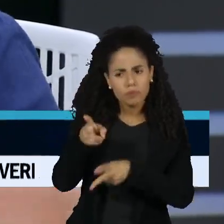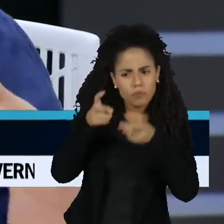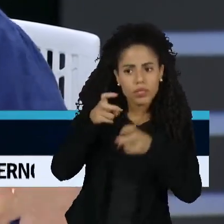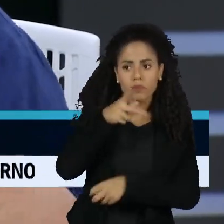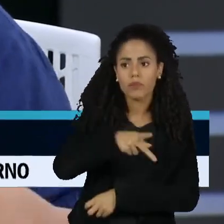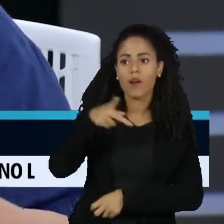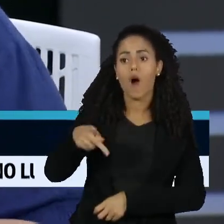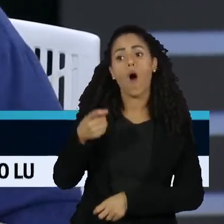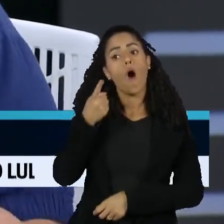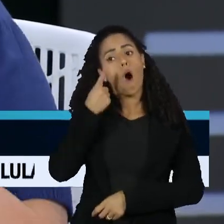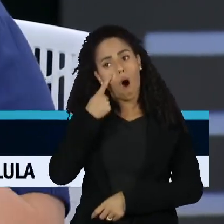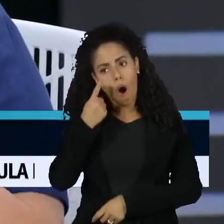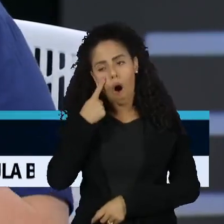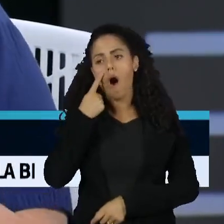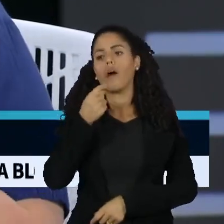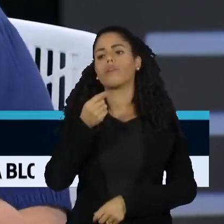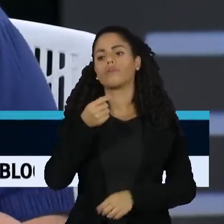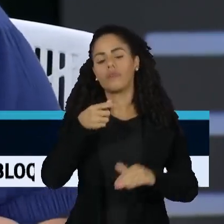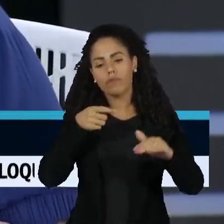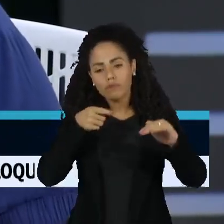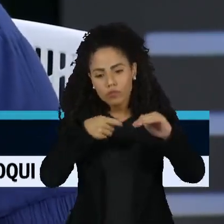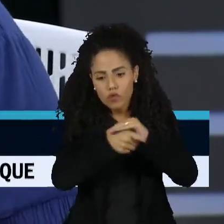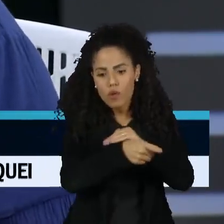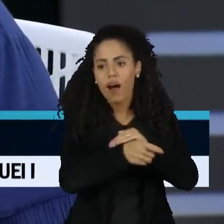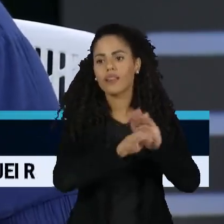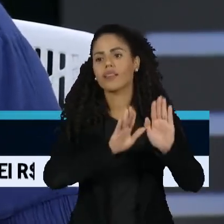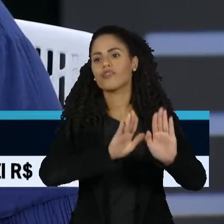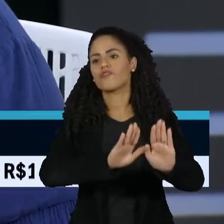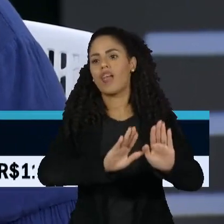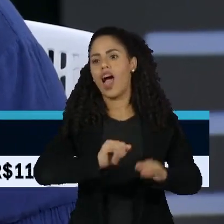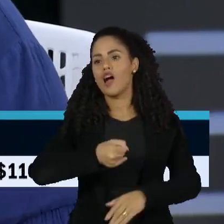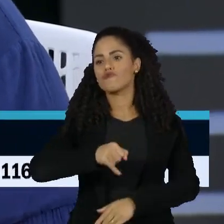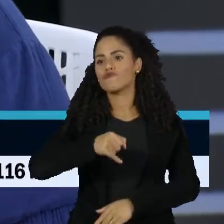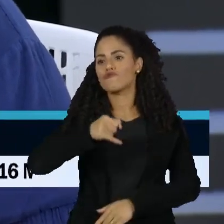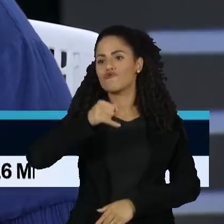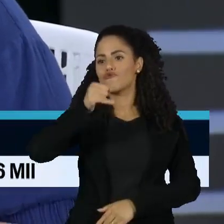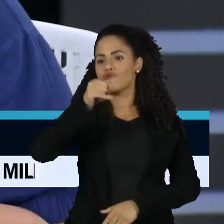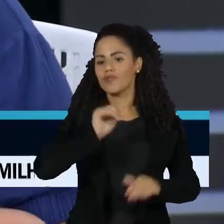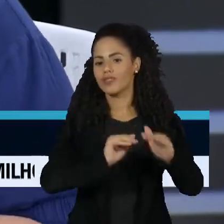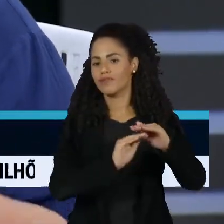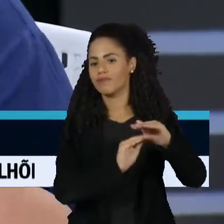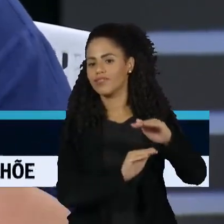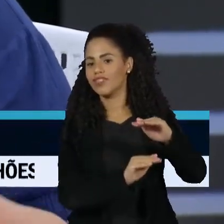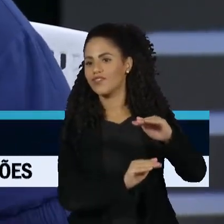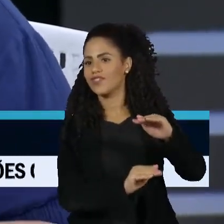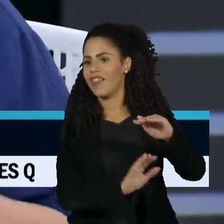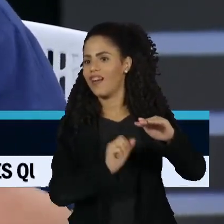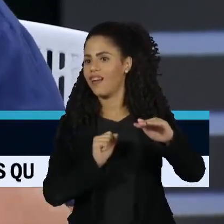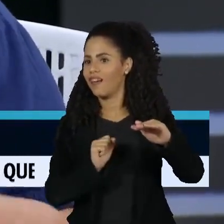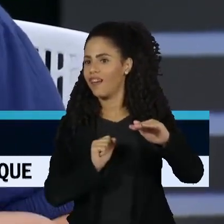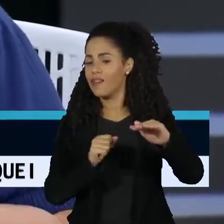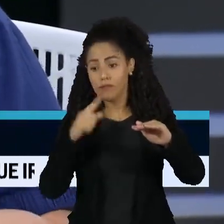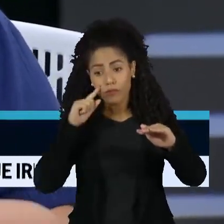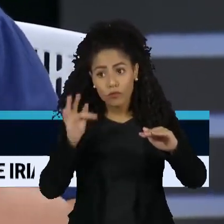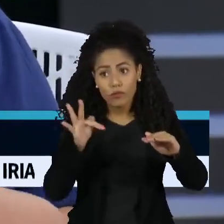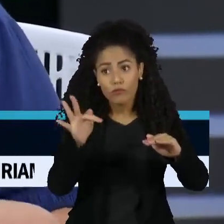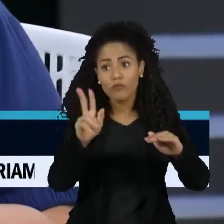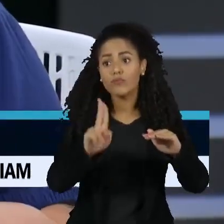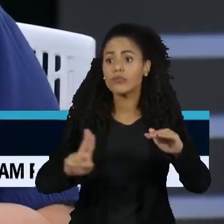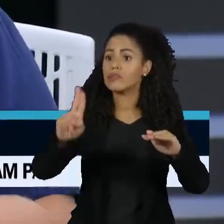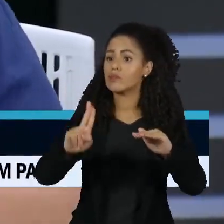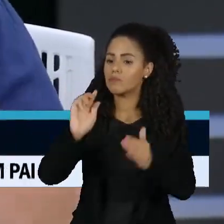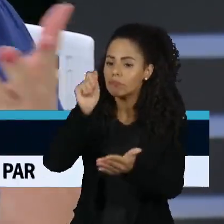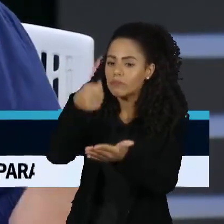financeiro falando: olha, tem um retorno menor. Mas esse dinheiro não é para deixar ninguém rico, né? Não é um investimento para que as pessoas